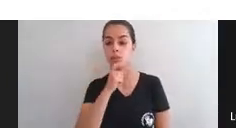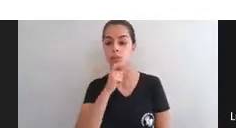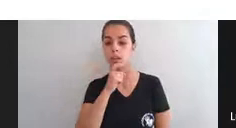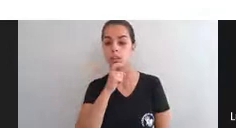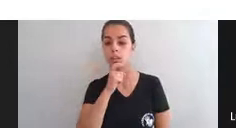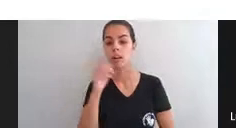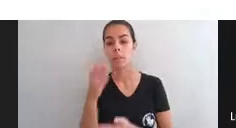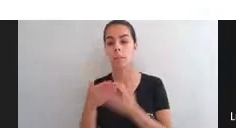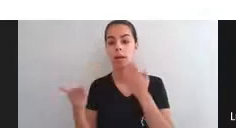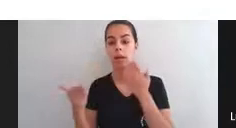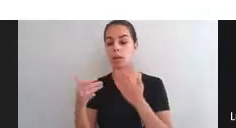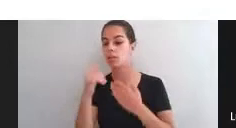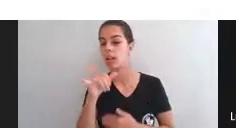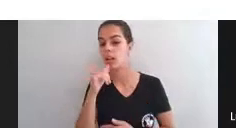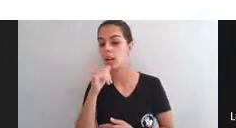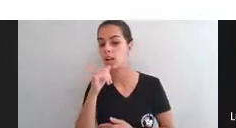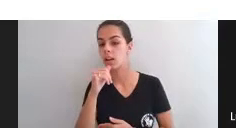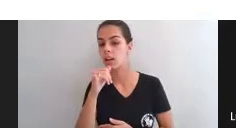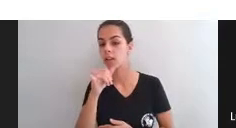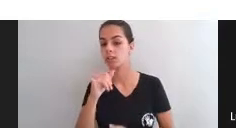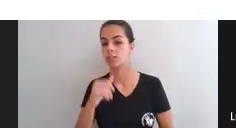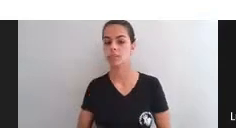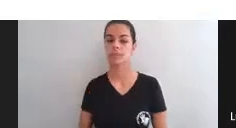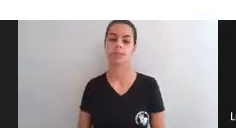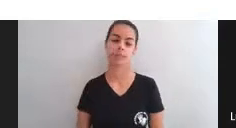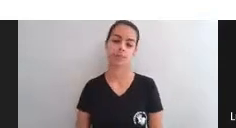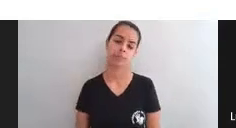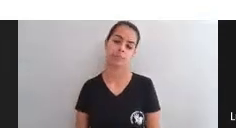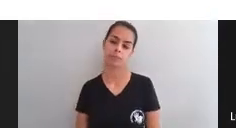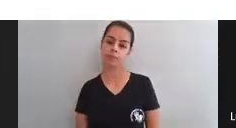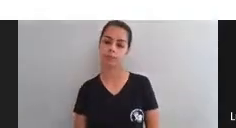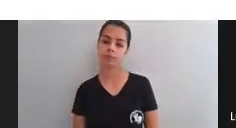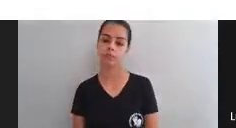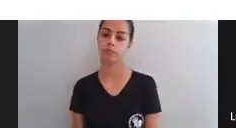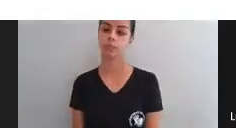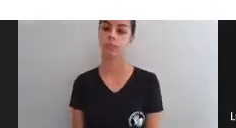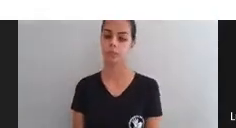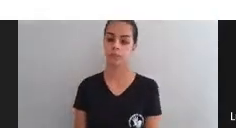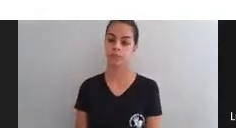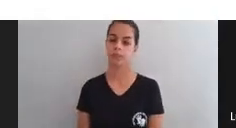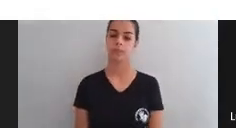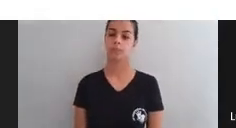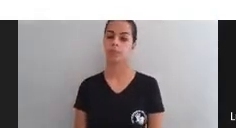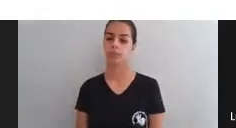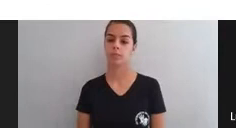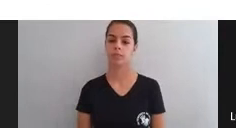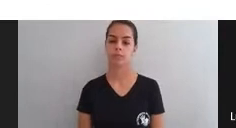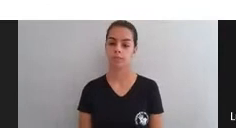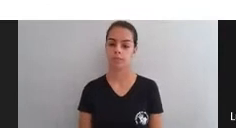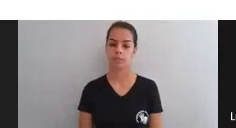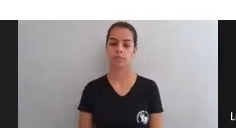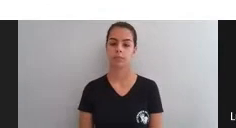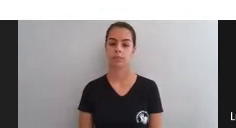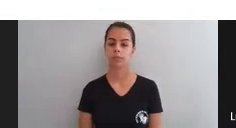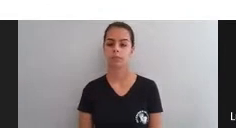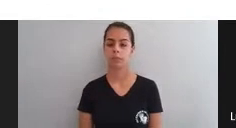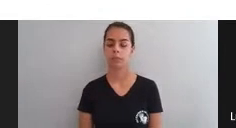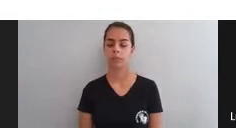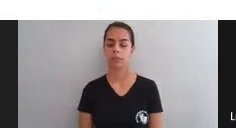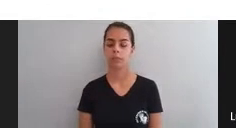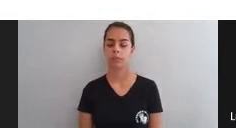porque... Peraí, não, tô falando bobagem. Bem, né,